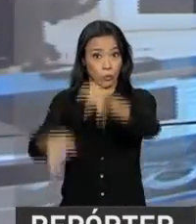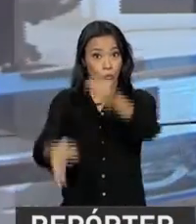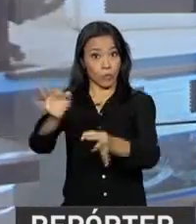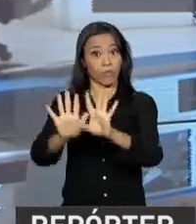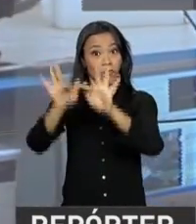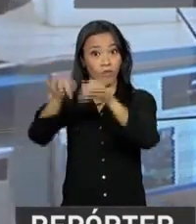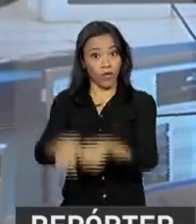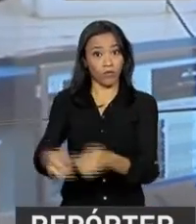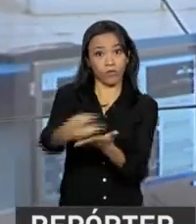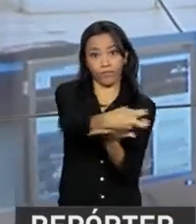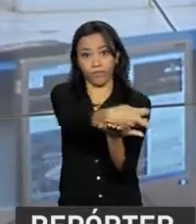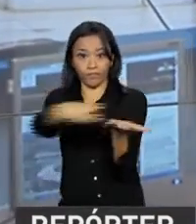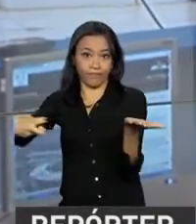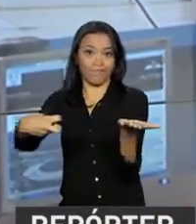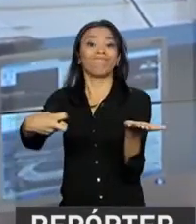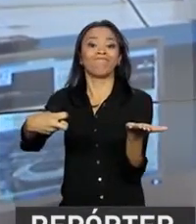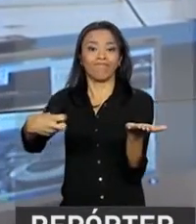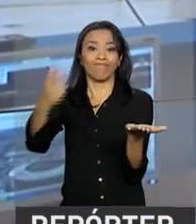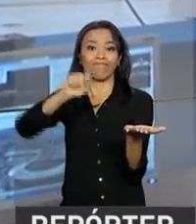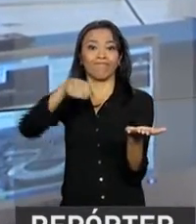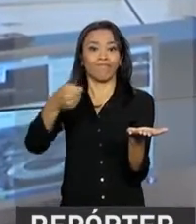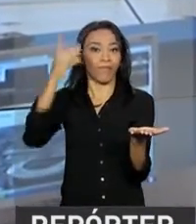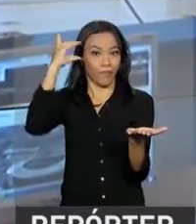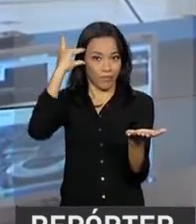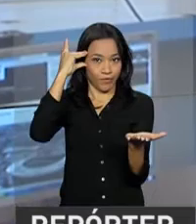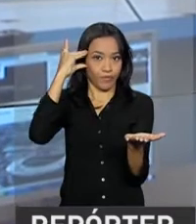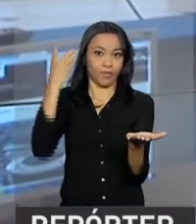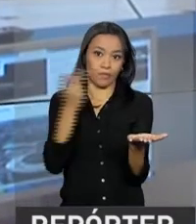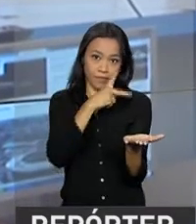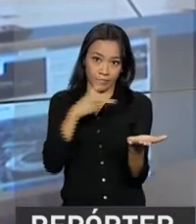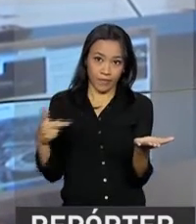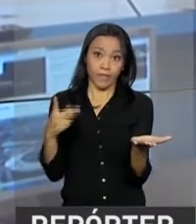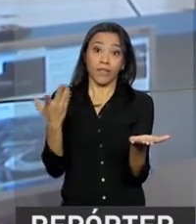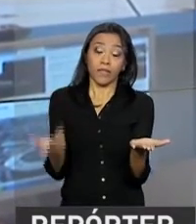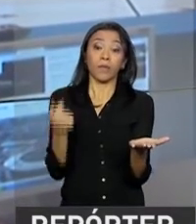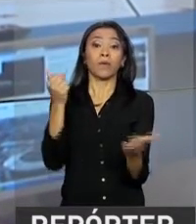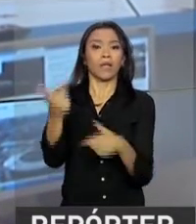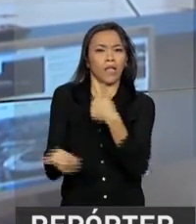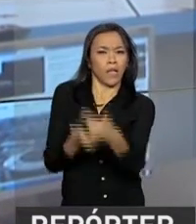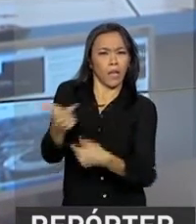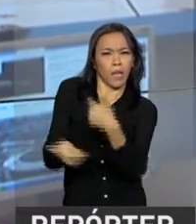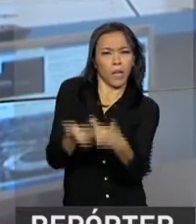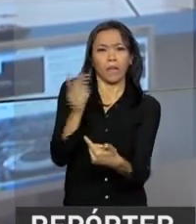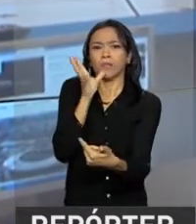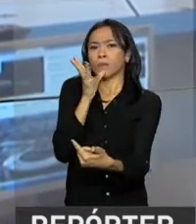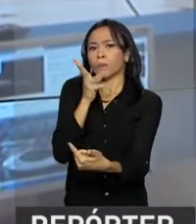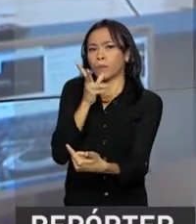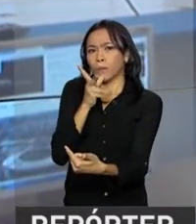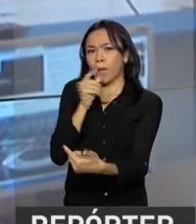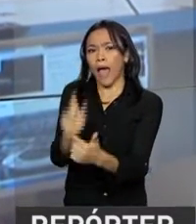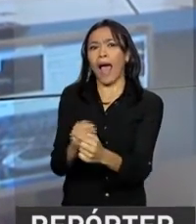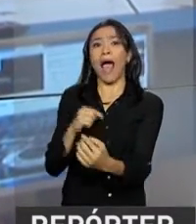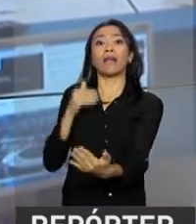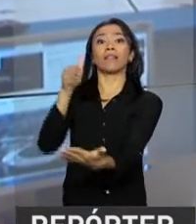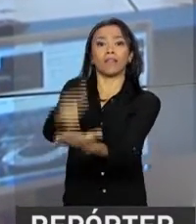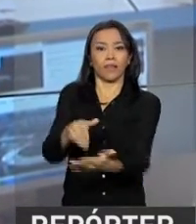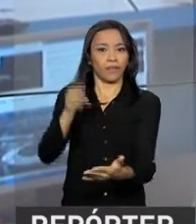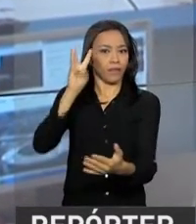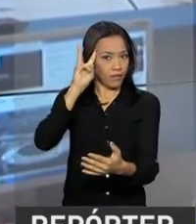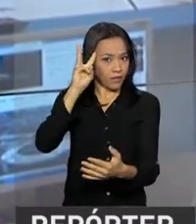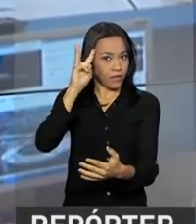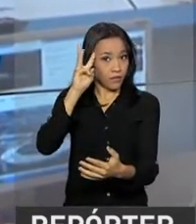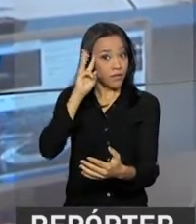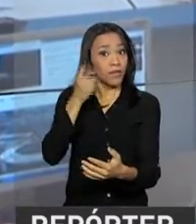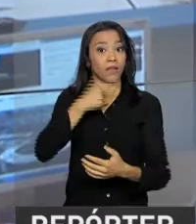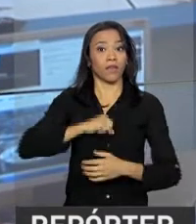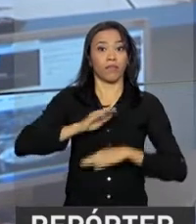processo de impeachment da presidente afastada Dilma Rousseff. A previsão é de que os trabalhos se prolonguem até a próxima terça-feira, sob o